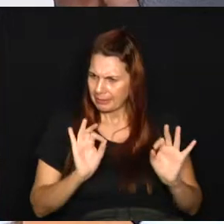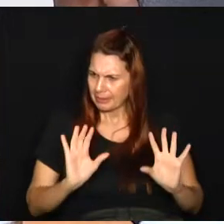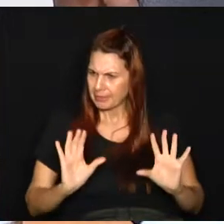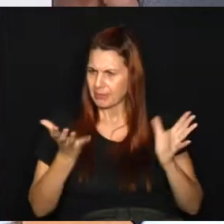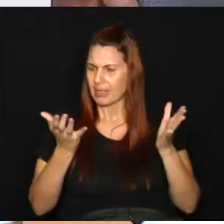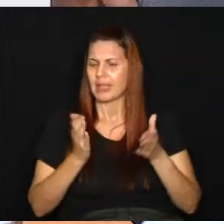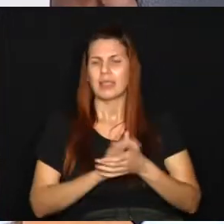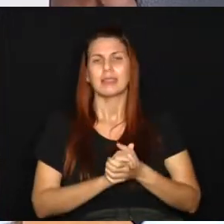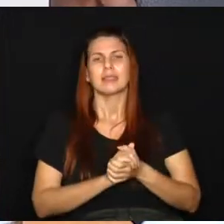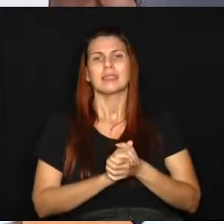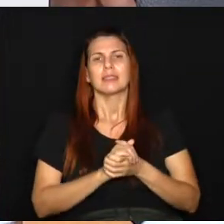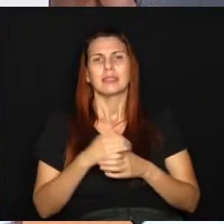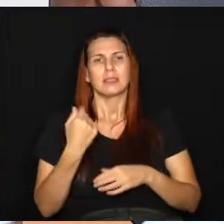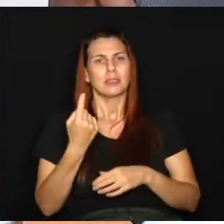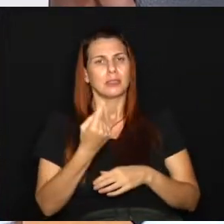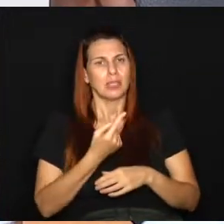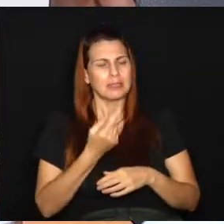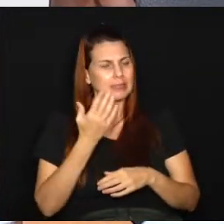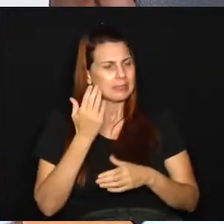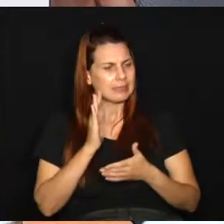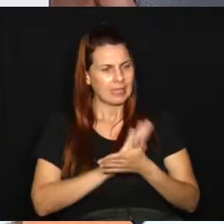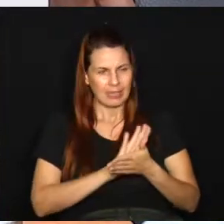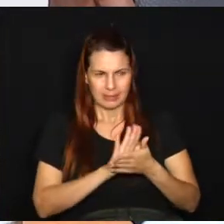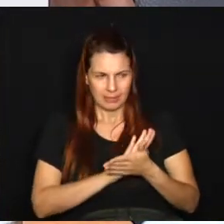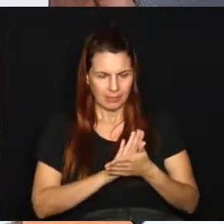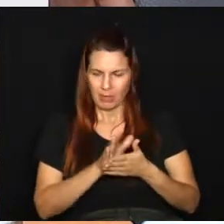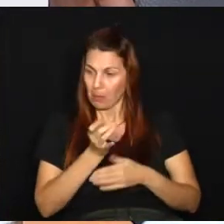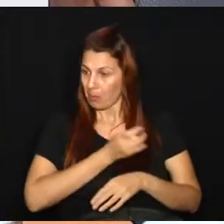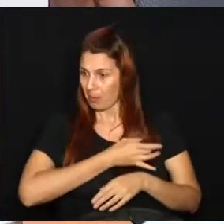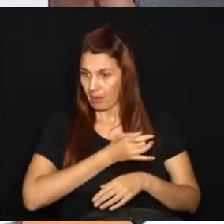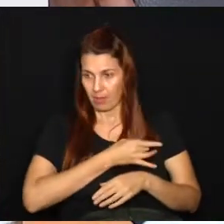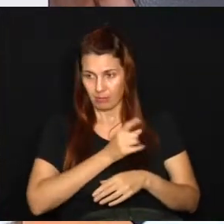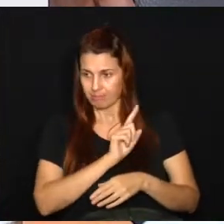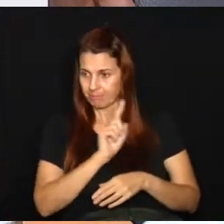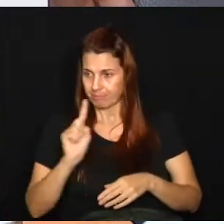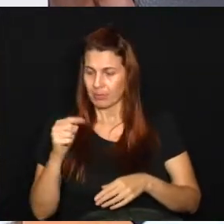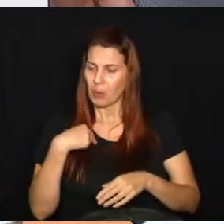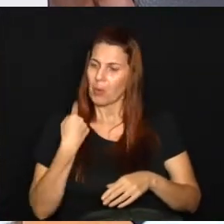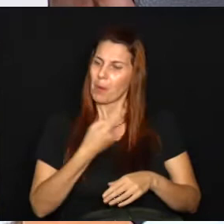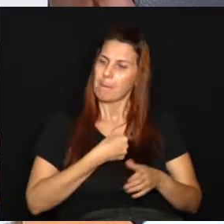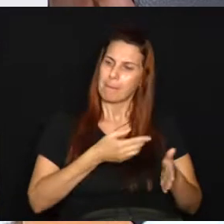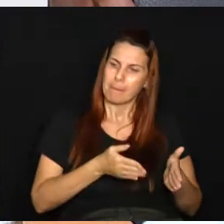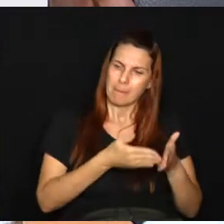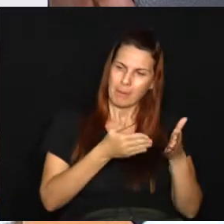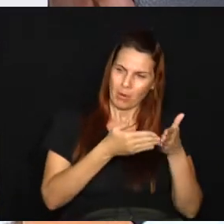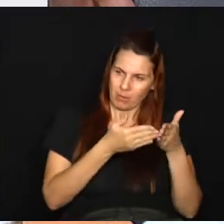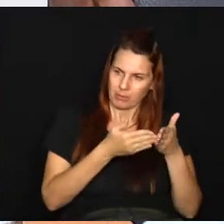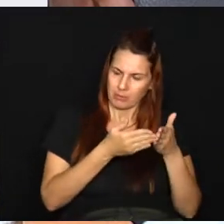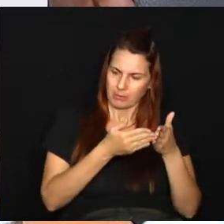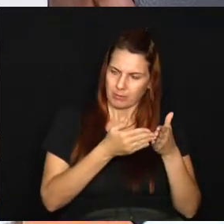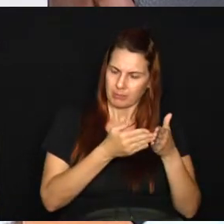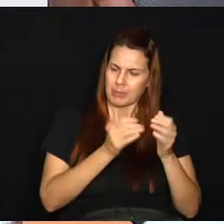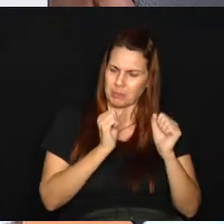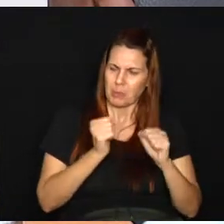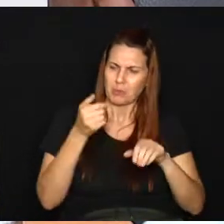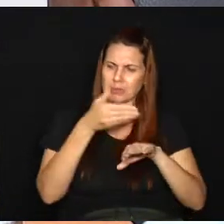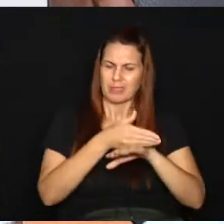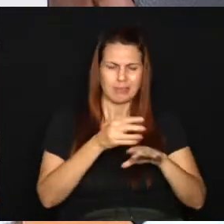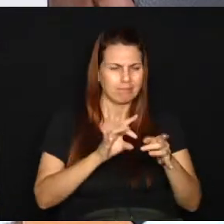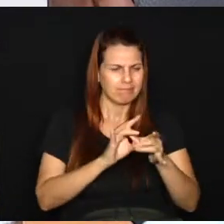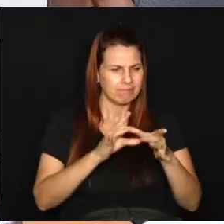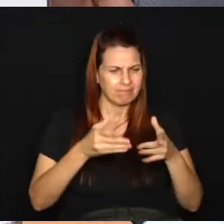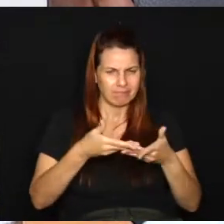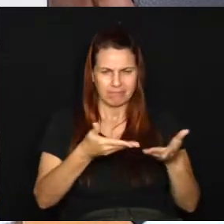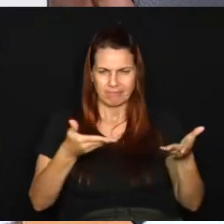os eventos que a gente faz, nada é cobrado. Não tenham medo. Somos pobres, mas não somos miseráveis. Pode entrar à